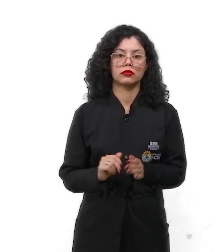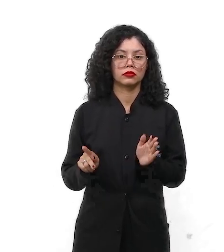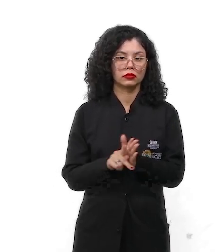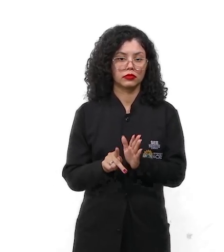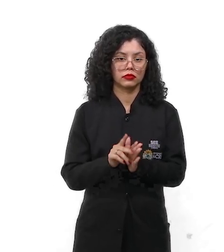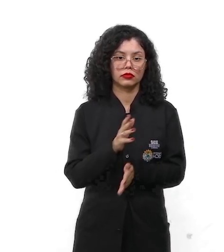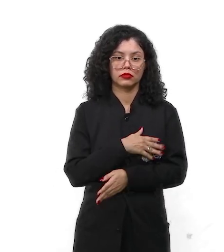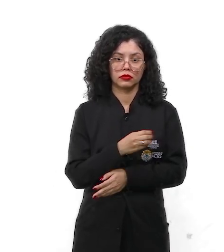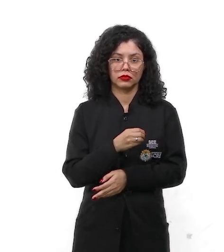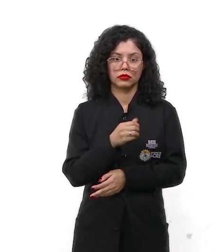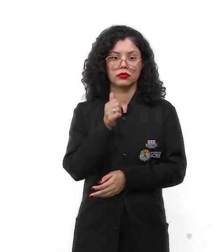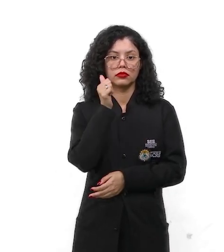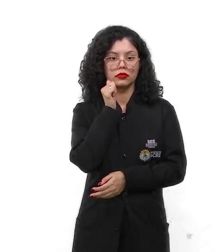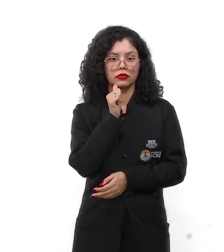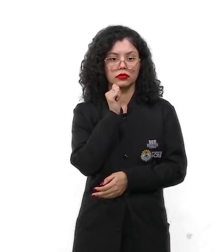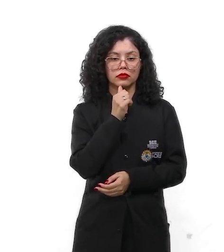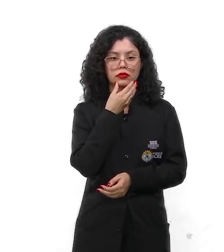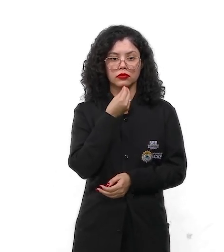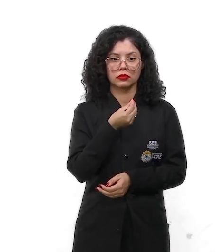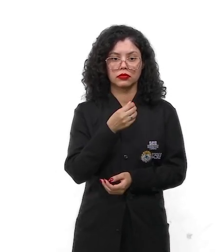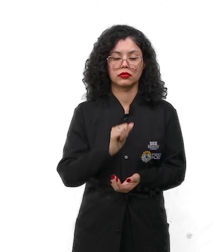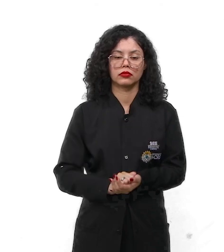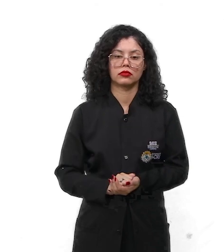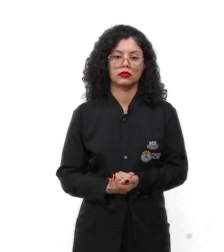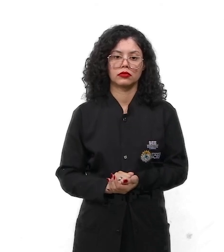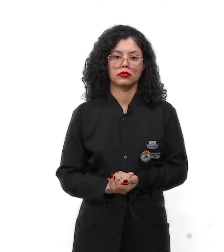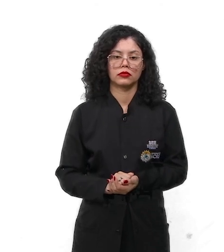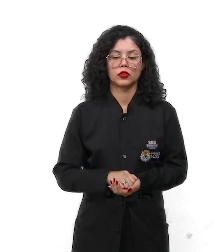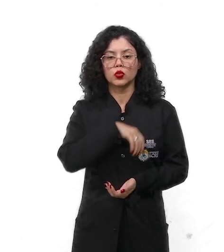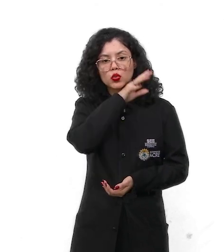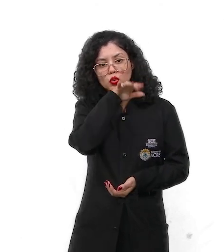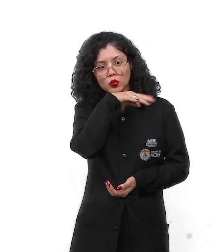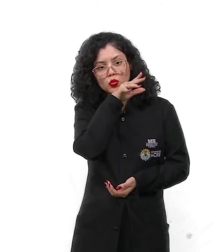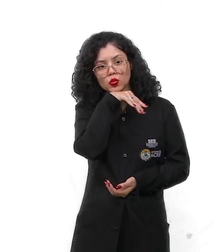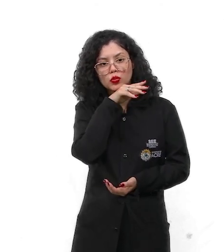filhas. Então a consanguinidade é favorecida. Sendo assim,